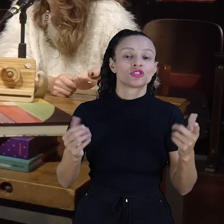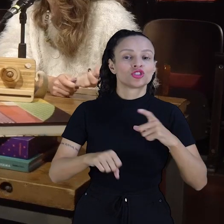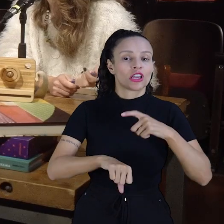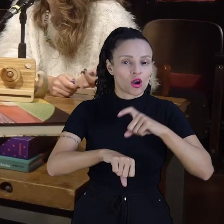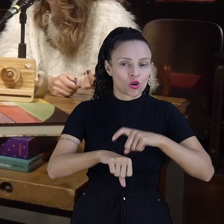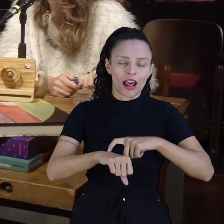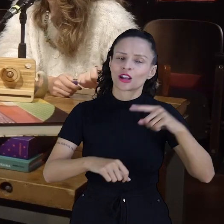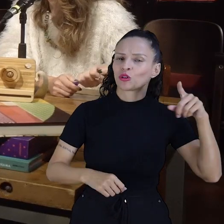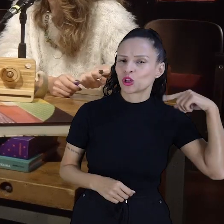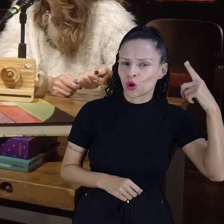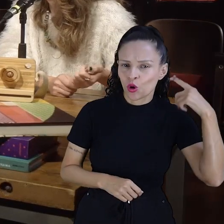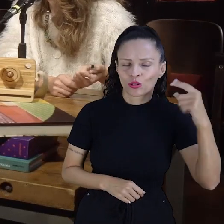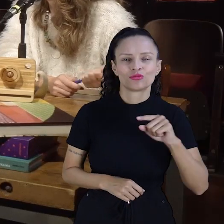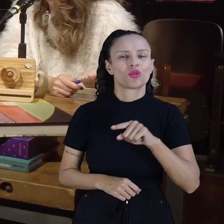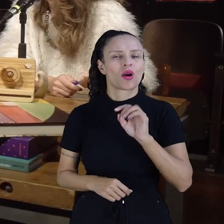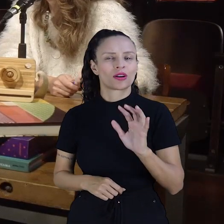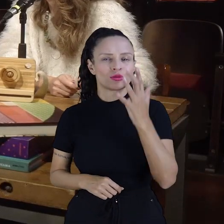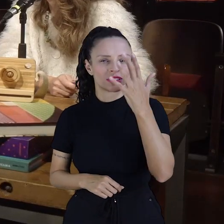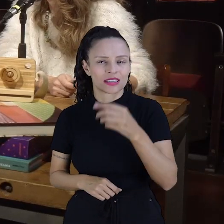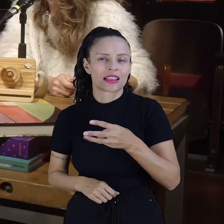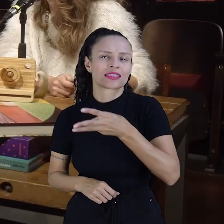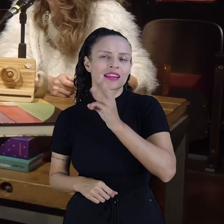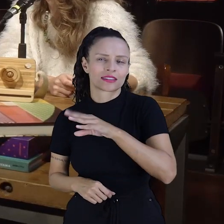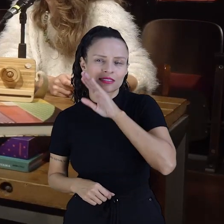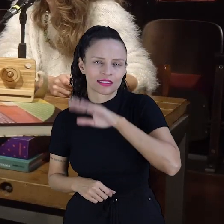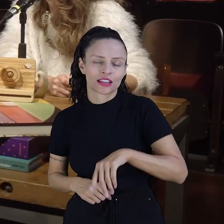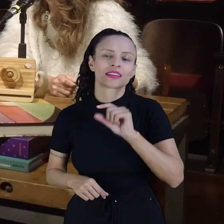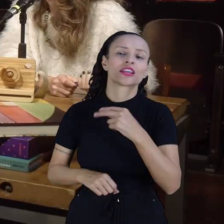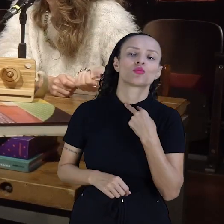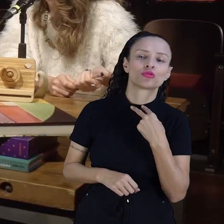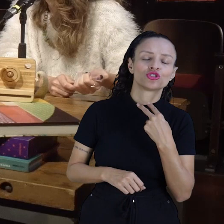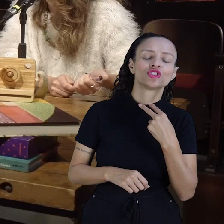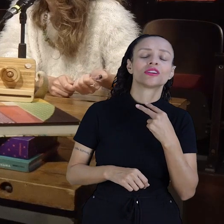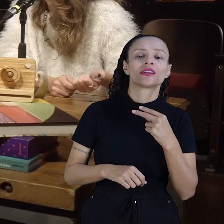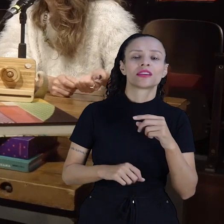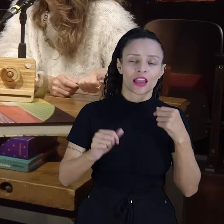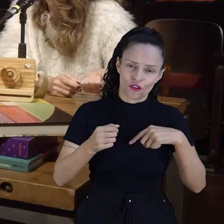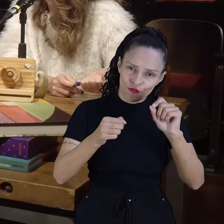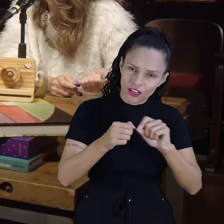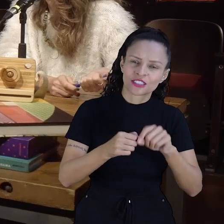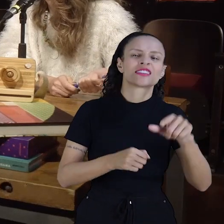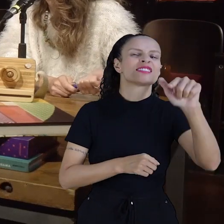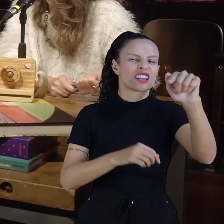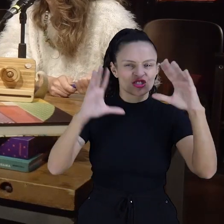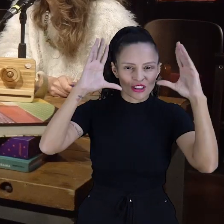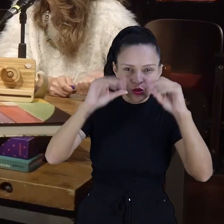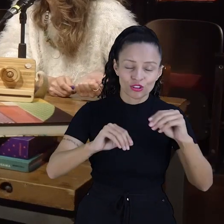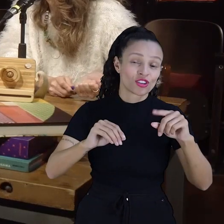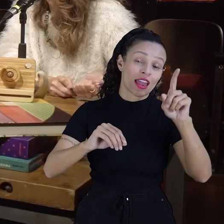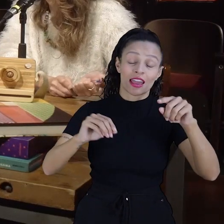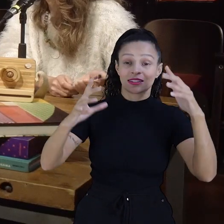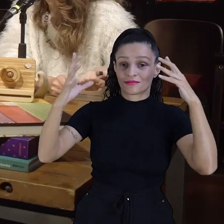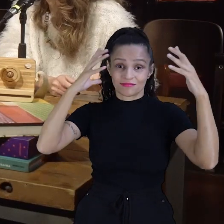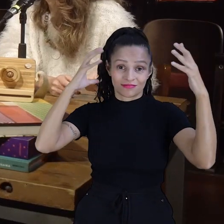tinham horários muito loucos, assim. Um acontecia 3 da tarde, daí quem não podia às 3, eu fazia um às 7 da noite. Era